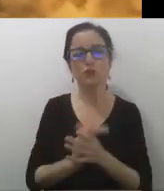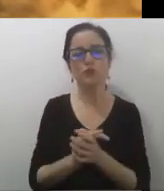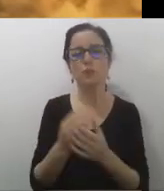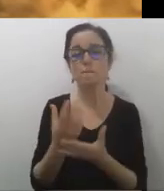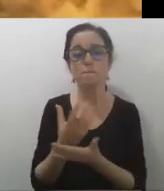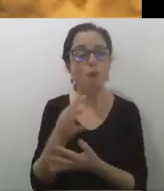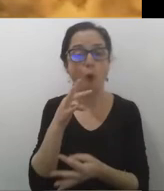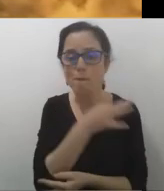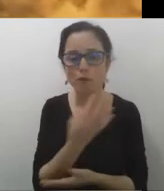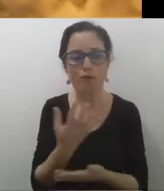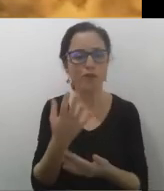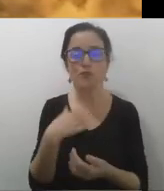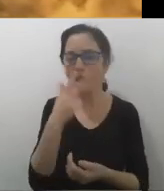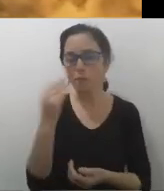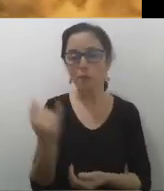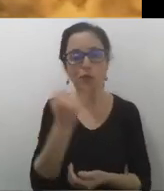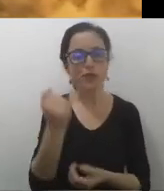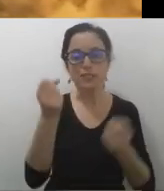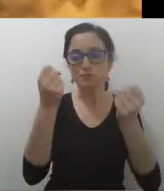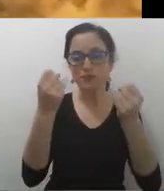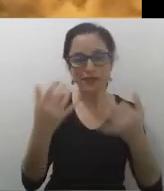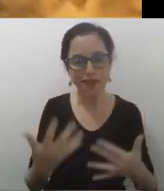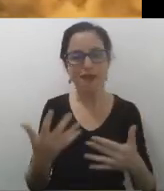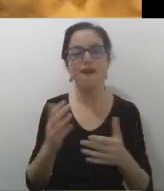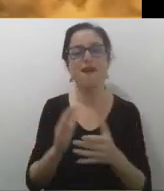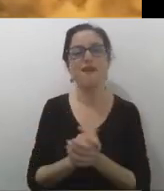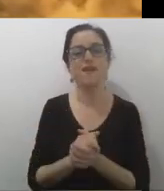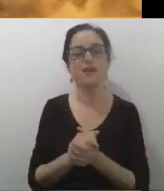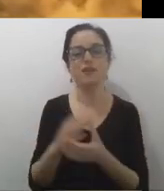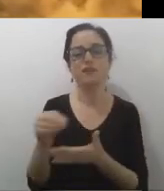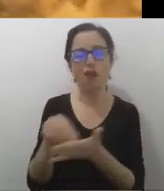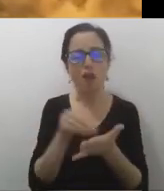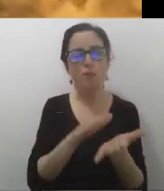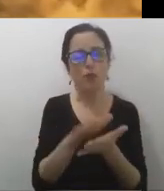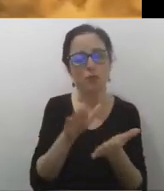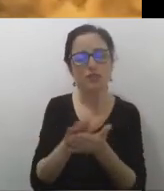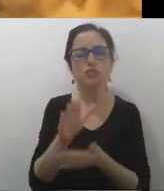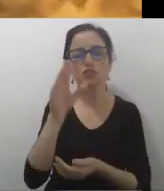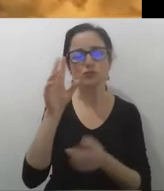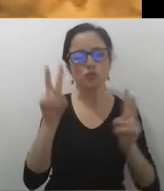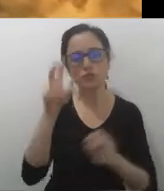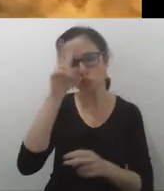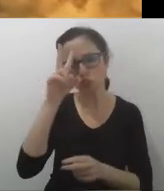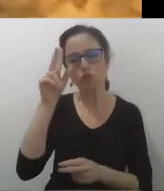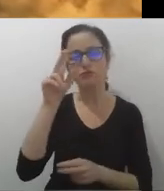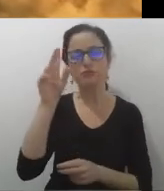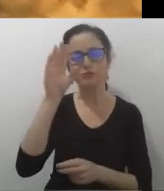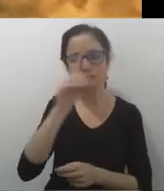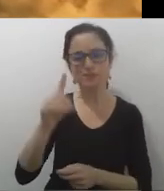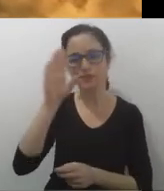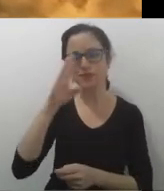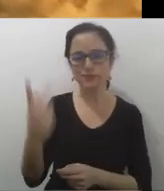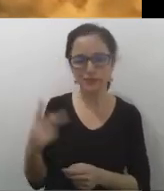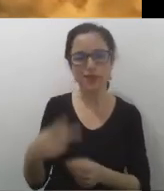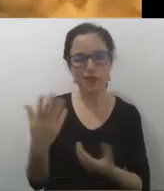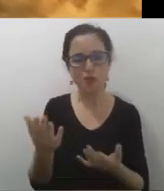ser do livro, que é bastante óbvia, mas eu acho importante de pontuar, que é a falta de publicações sobre a história do design